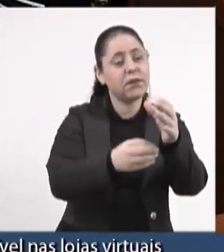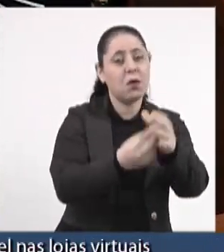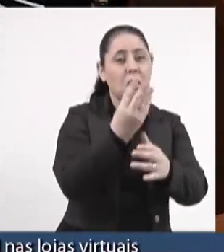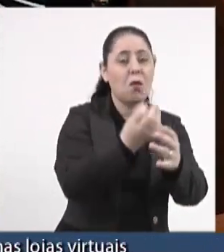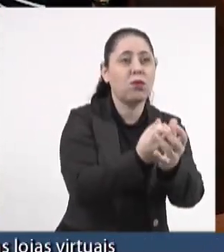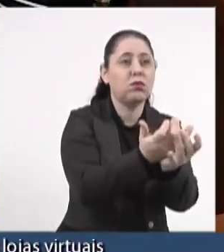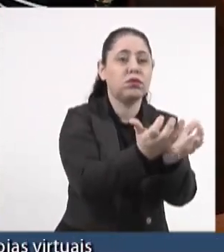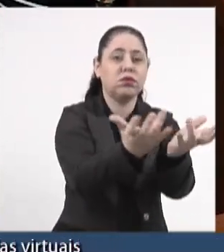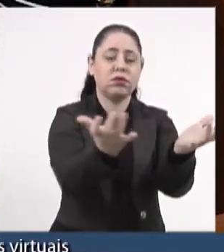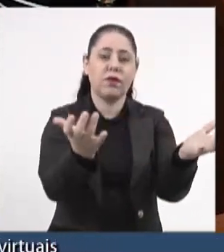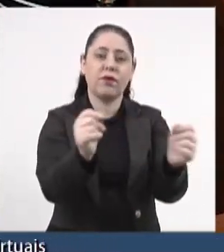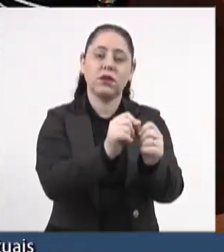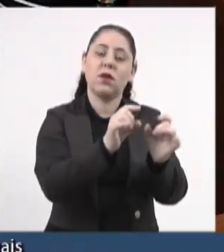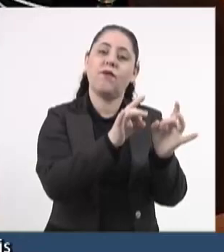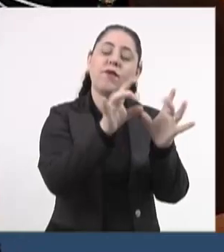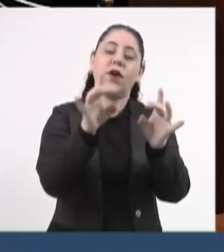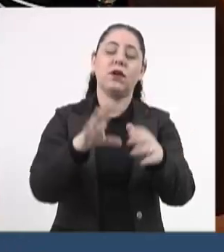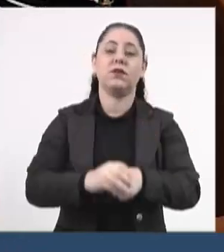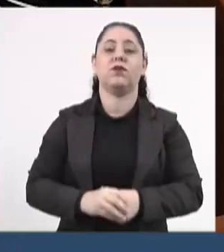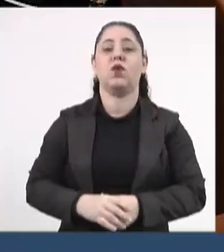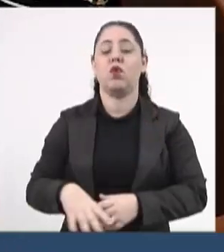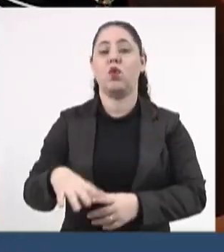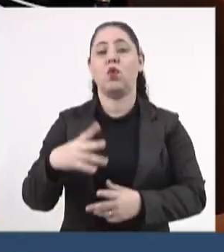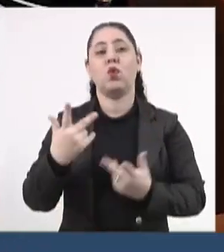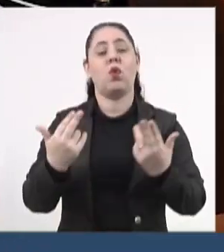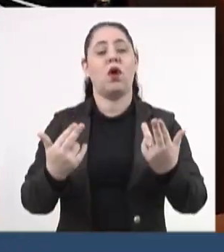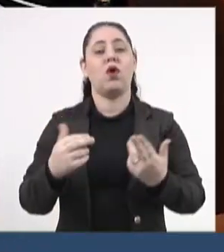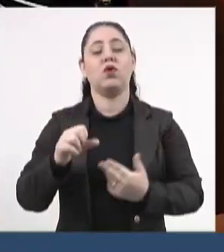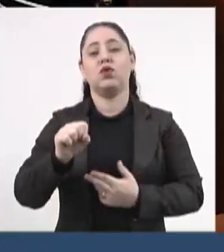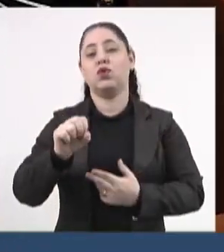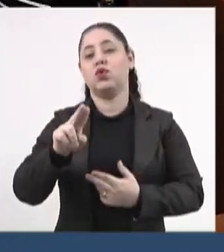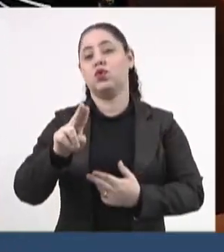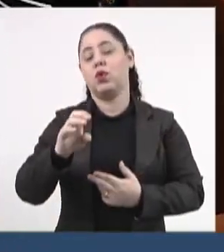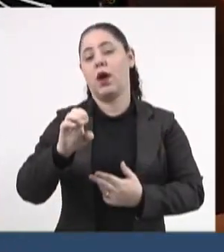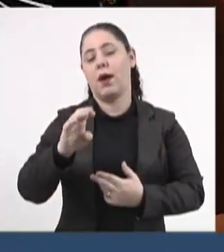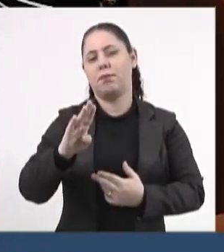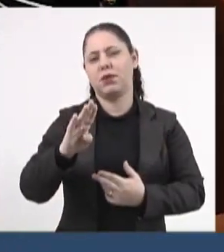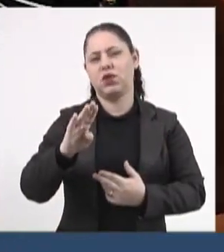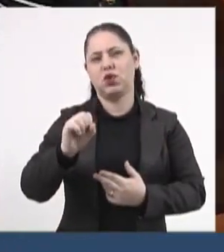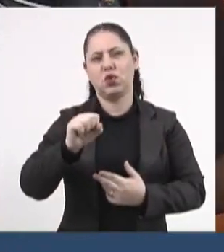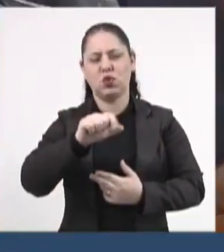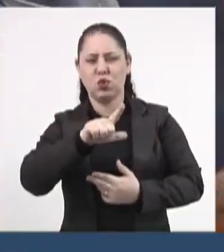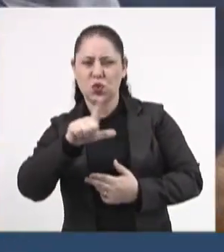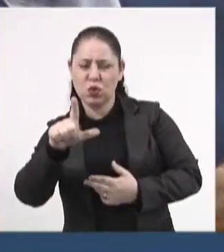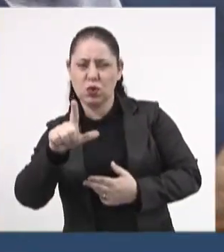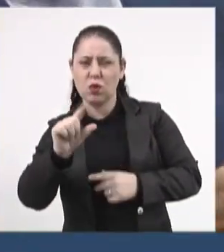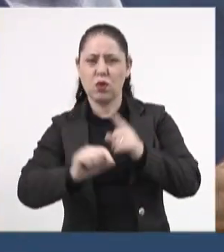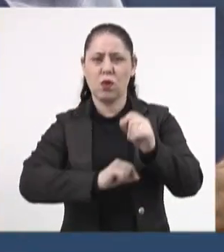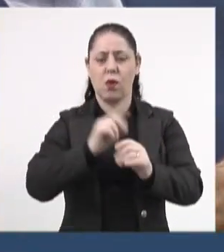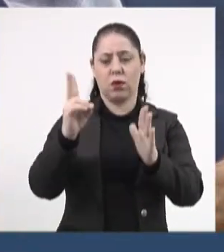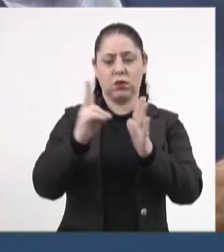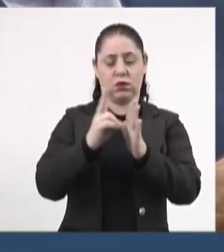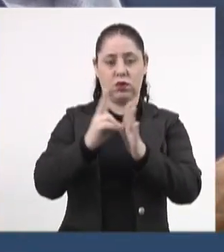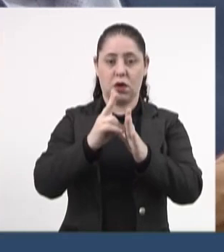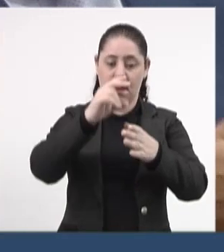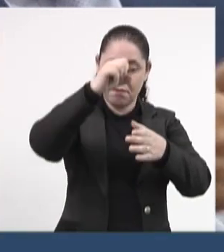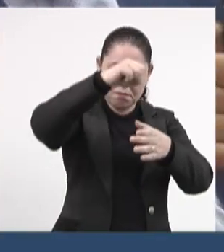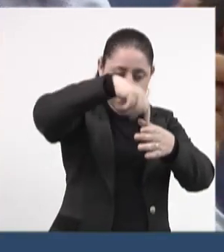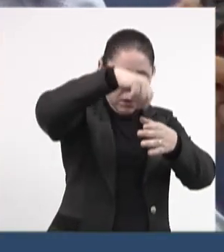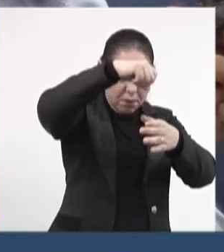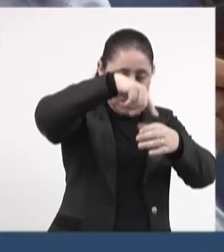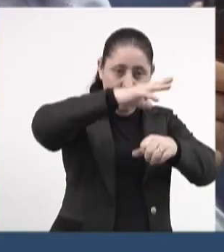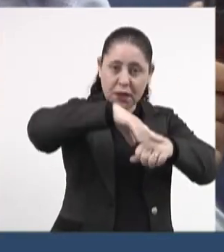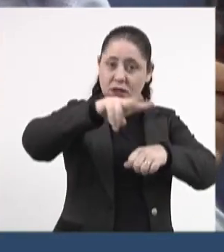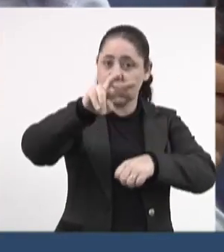ideias, como é o caso da Suemi-Sul. Meu querido deputado Zeca do PT, os índios plantam